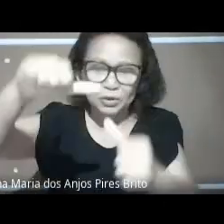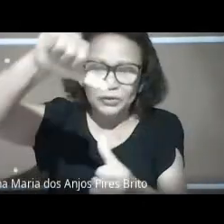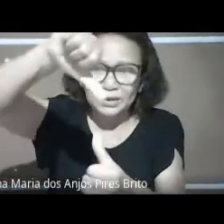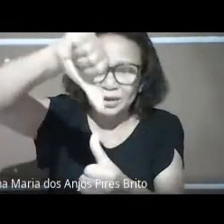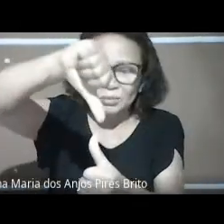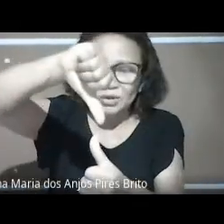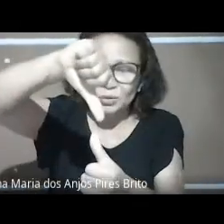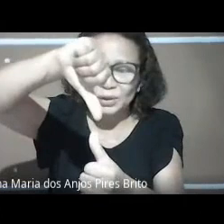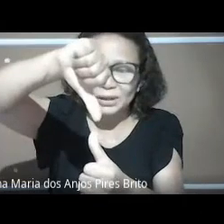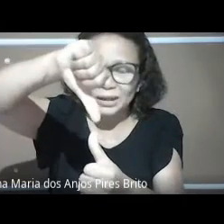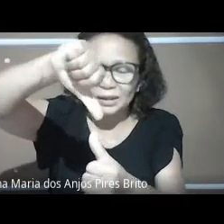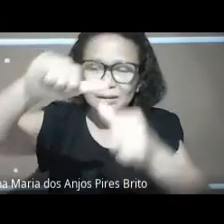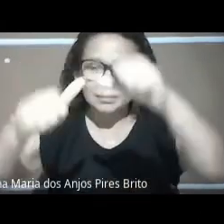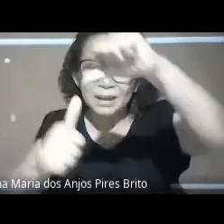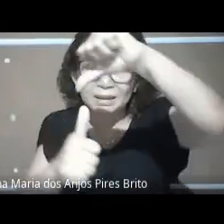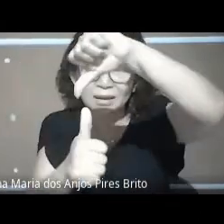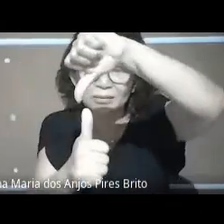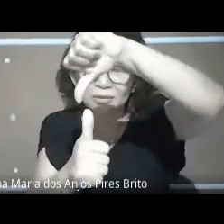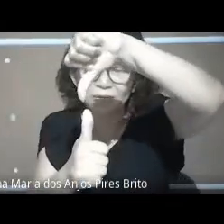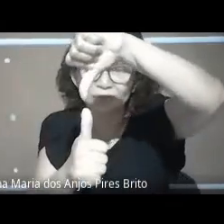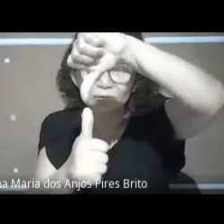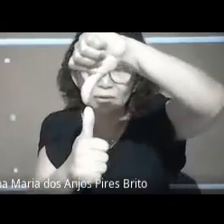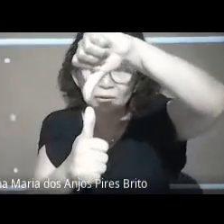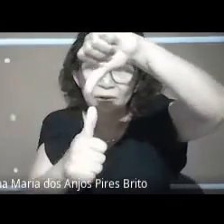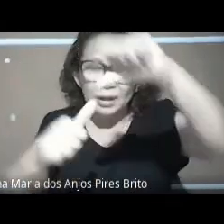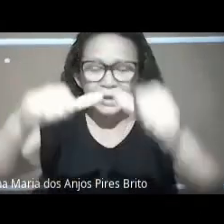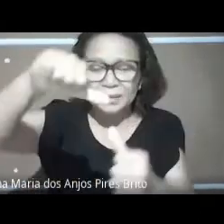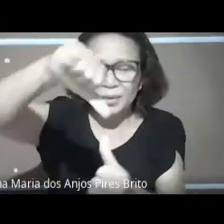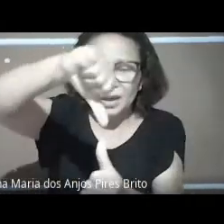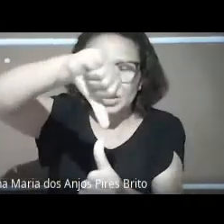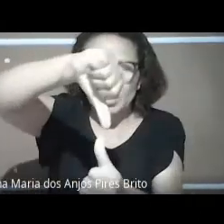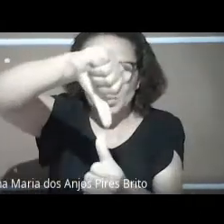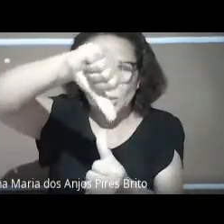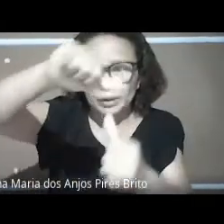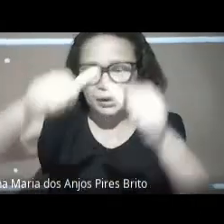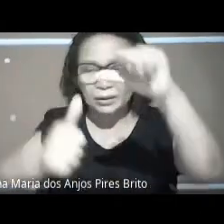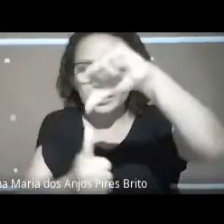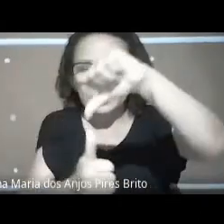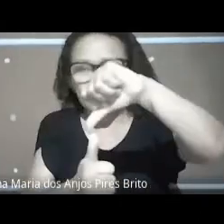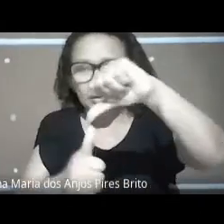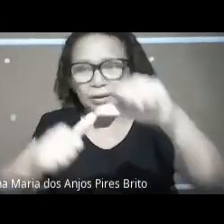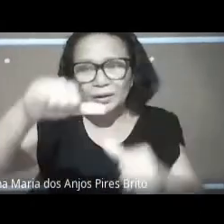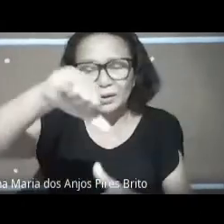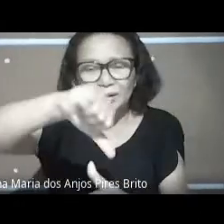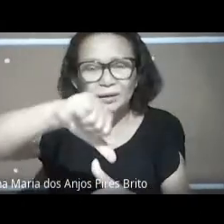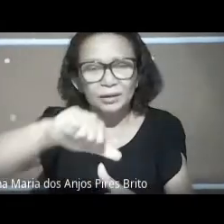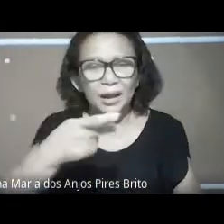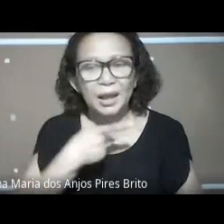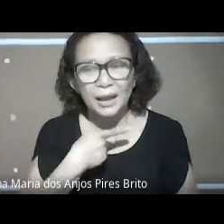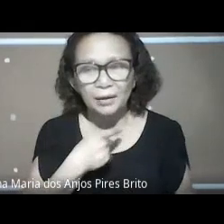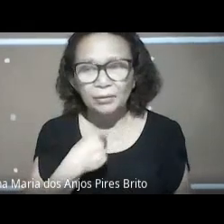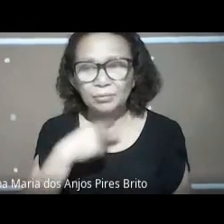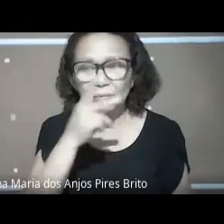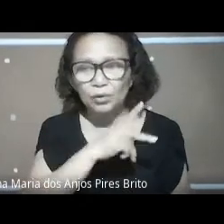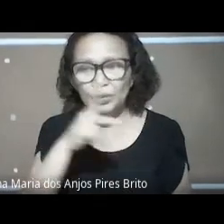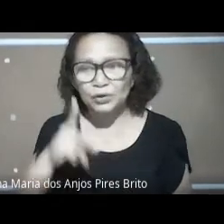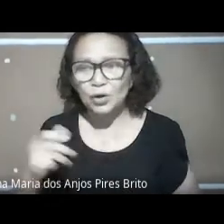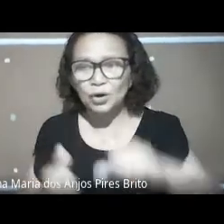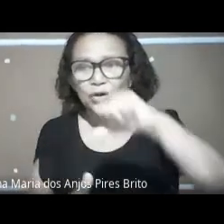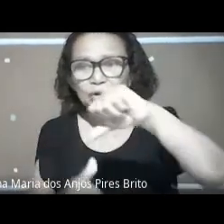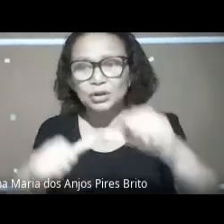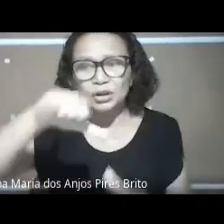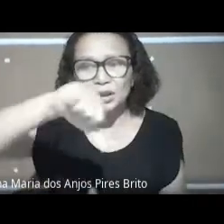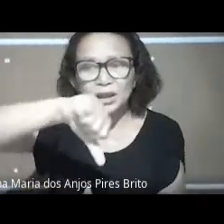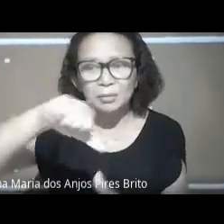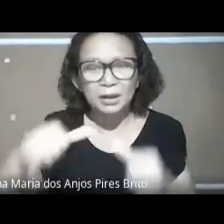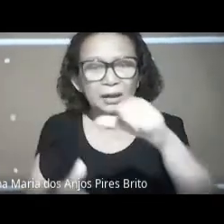Vocês estão fazendo misturas, né? Passando de um recipiente para o outro aqui, ó. Eu,